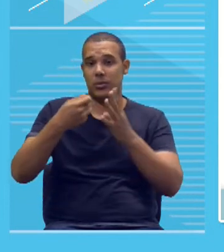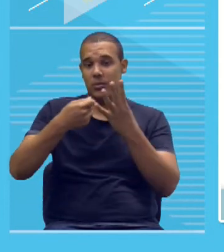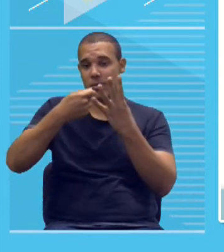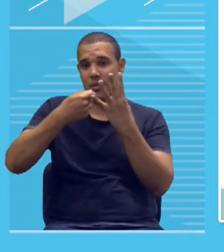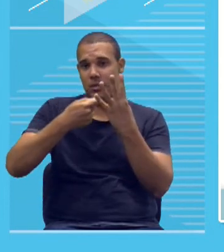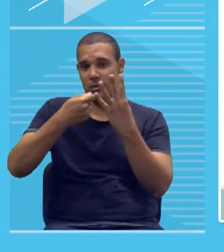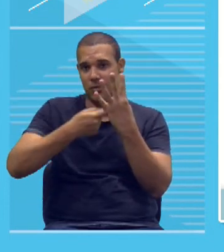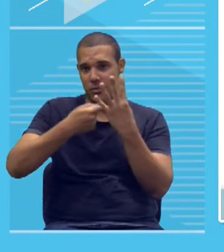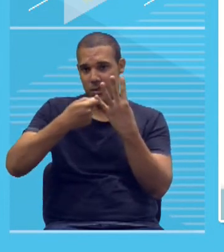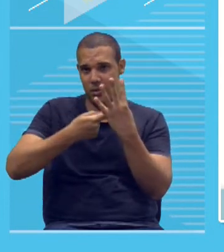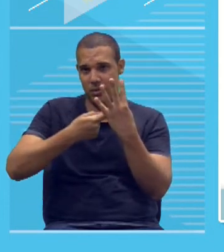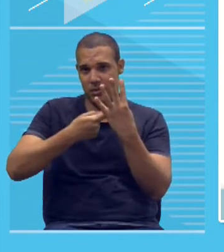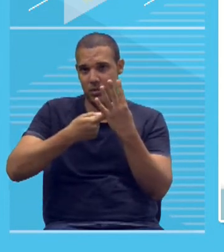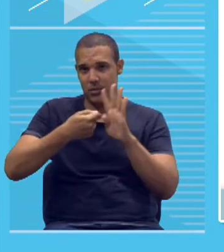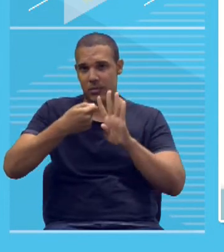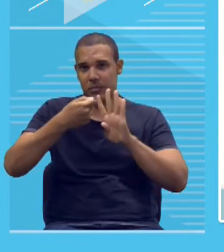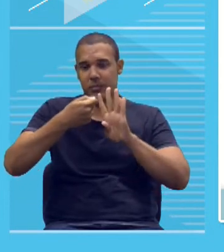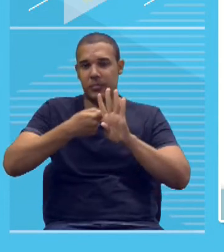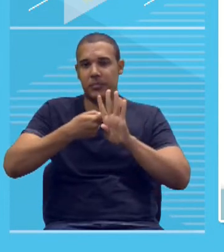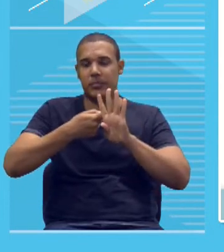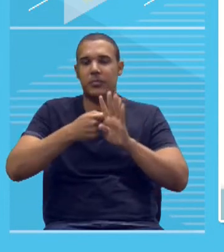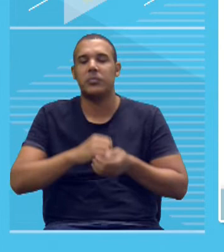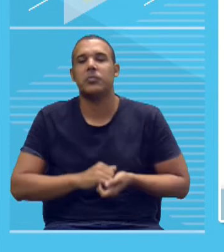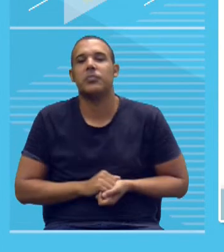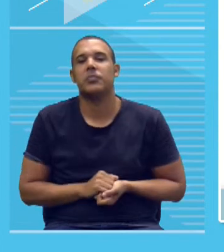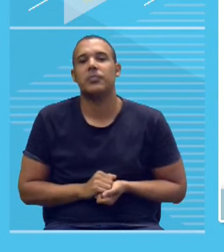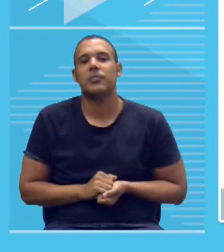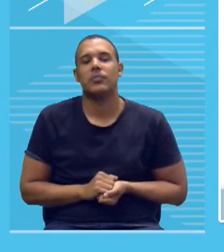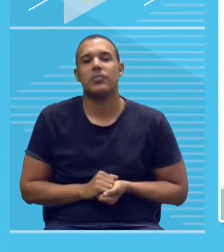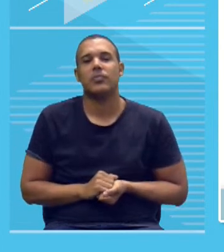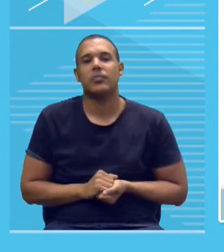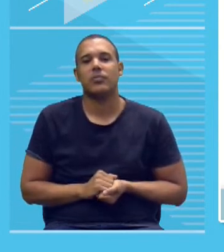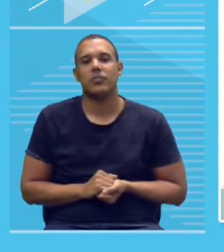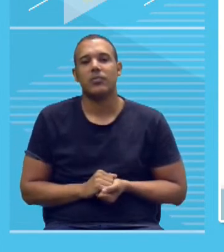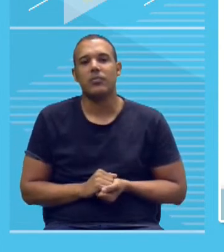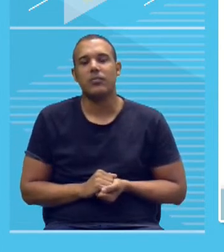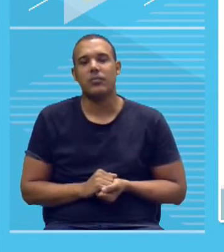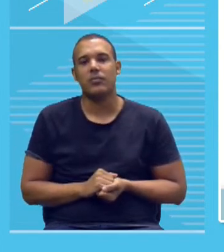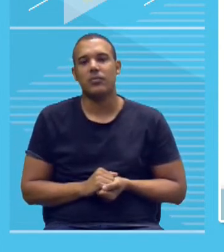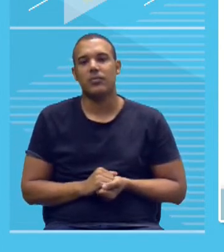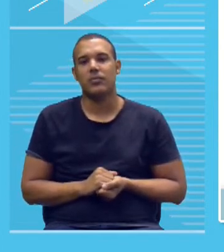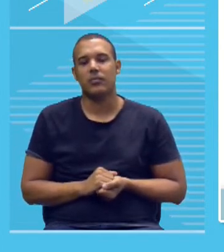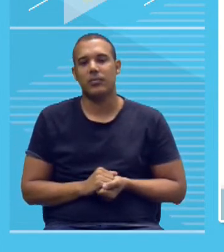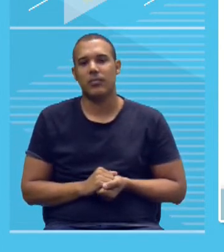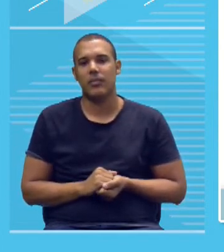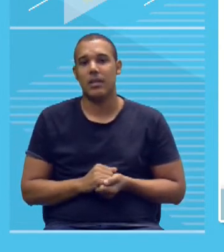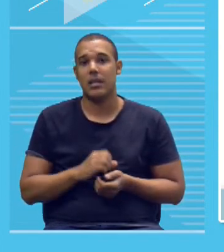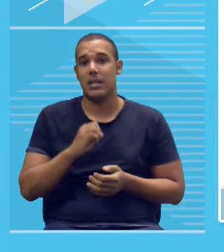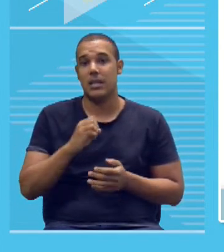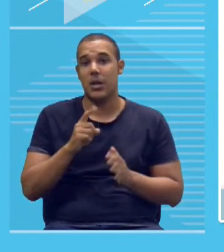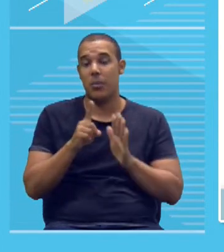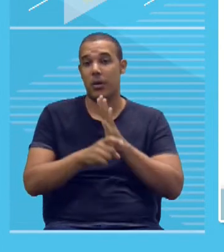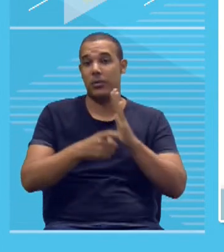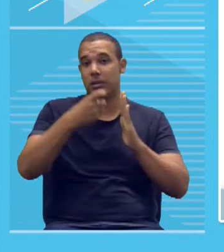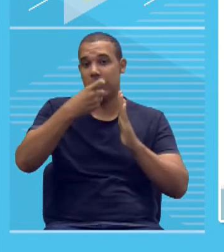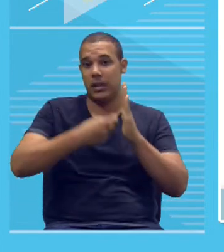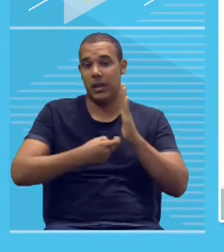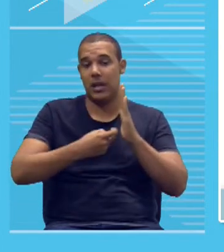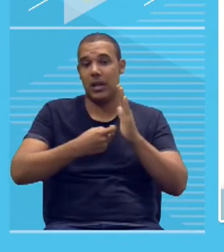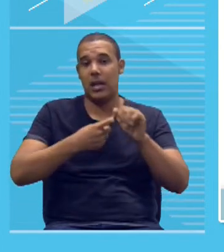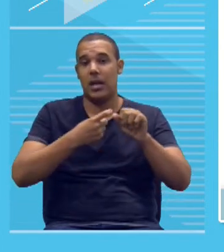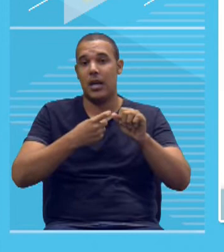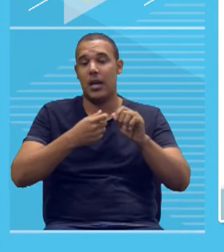cento é o que é cobrado nos quatro meses entendeu eu quero saber quando a gente pede taxa no caso é de um mês em um bimestre